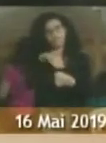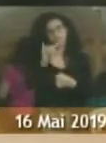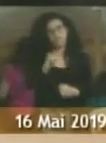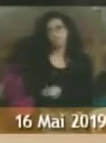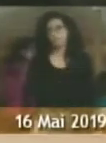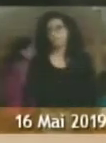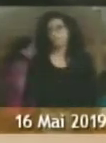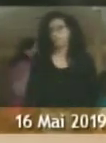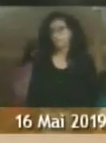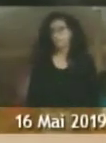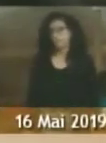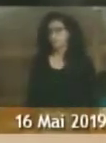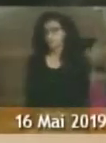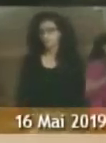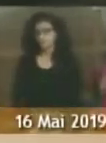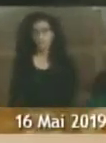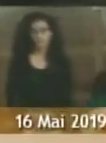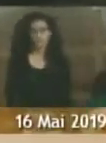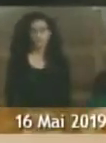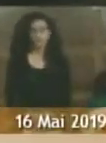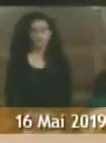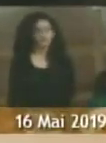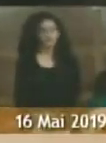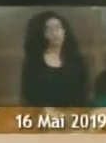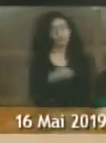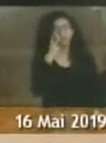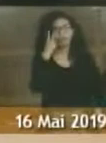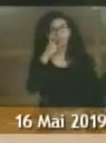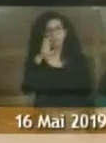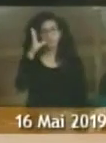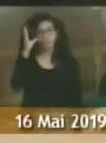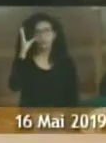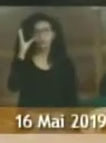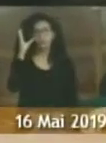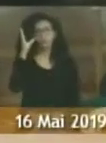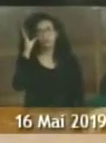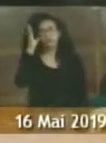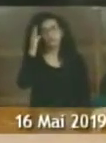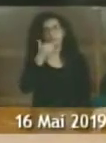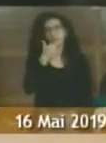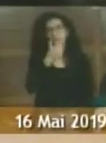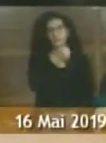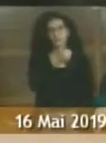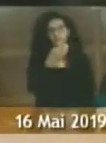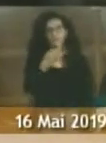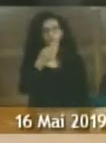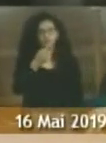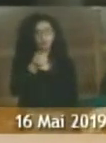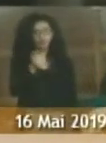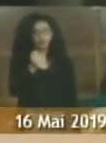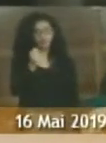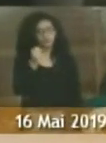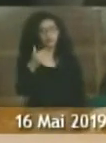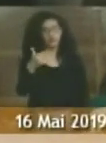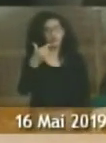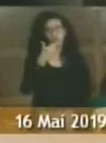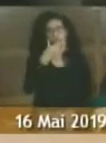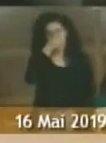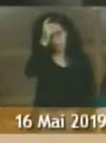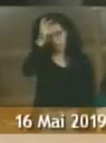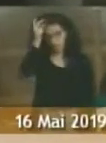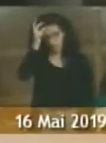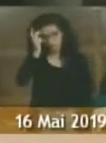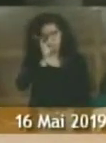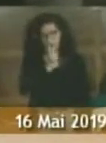bairro Santa Rita do Bracuê. Matérias do vereador Claudinho. Indicação número 1482, indicando ao prefeito municipal o